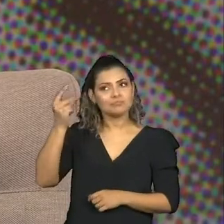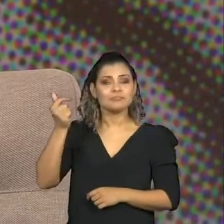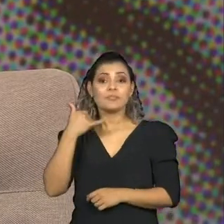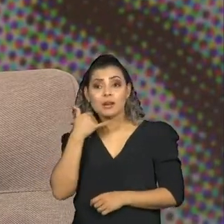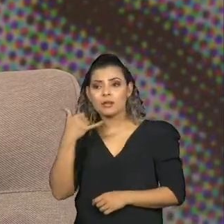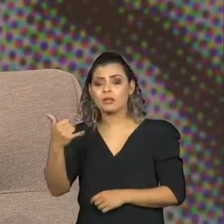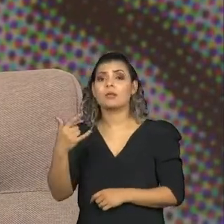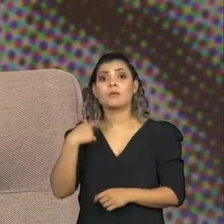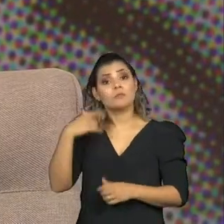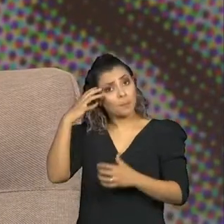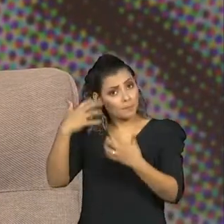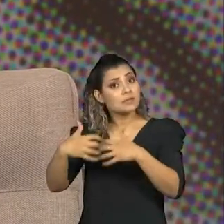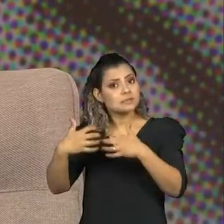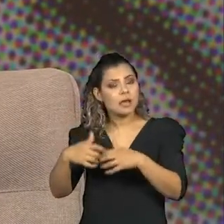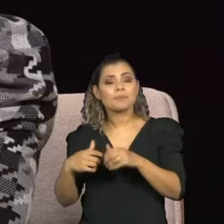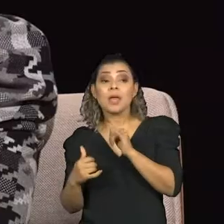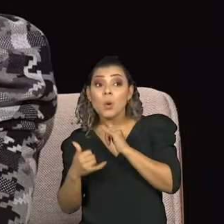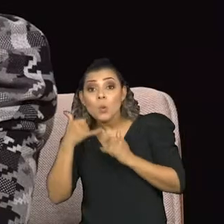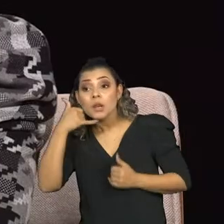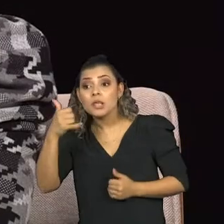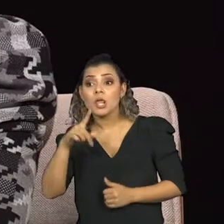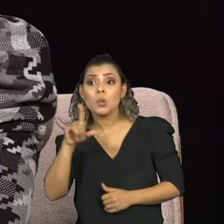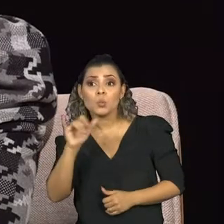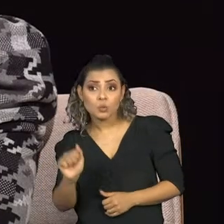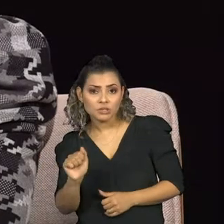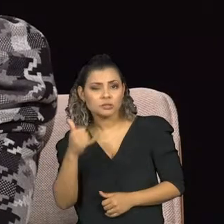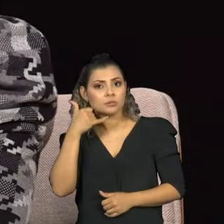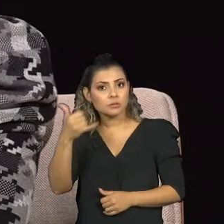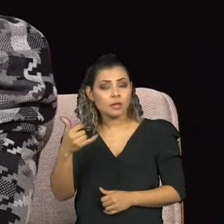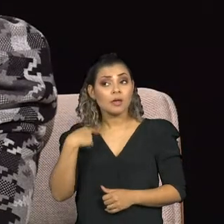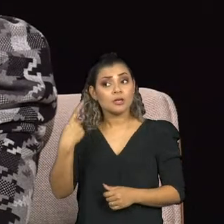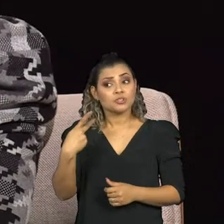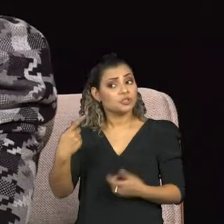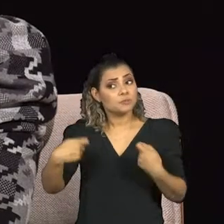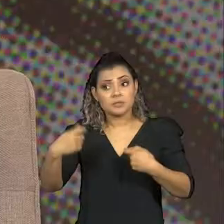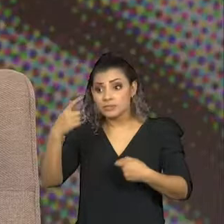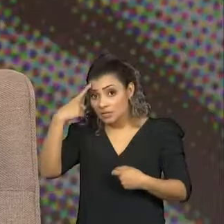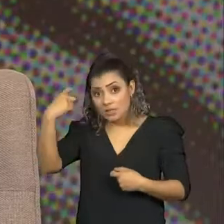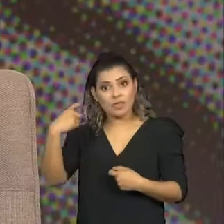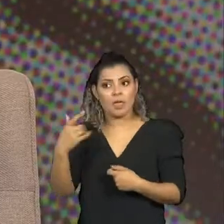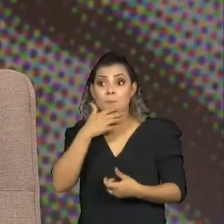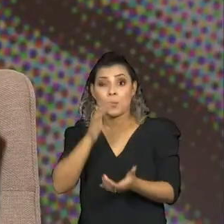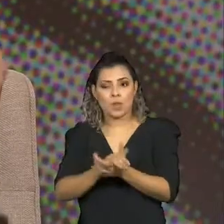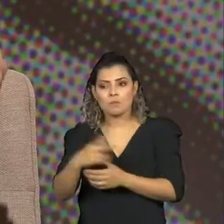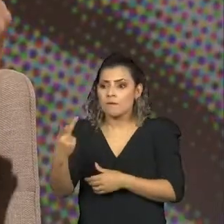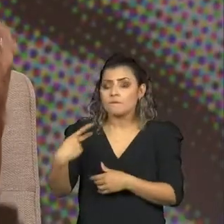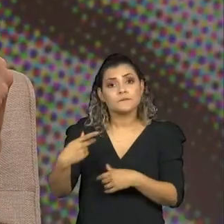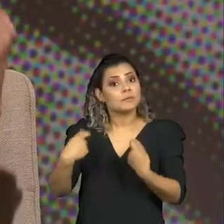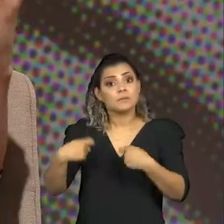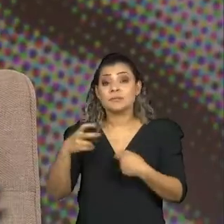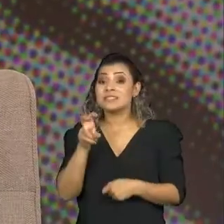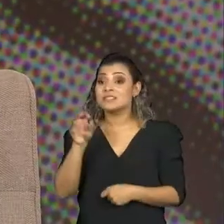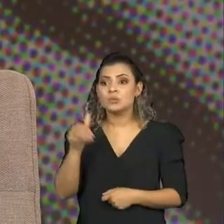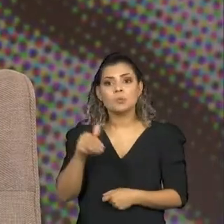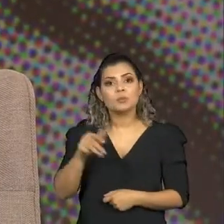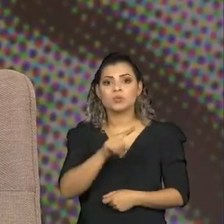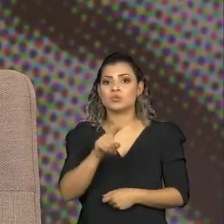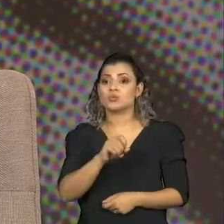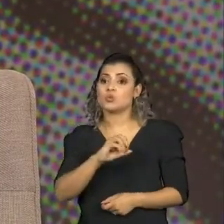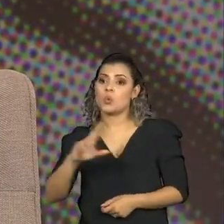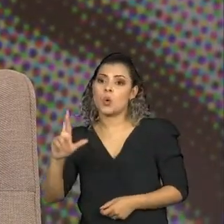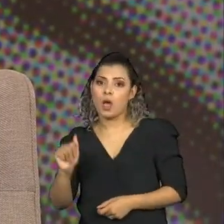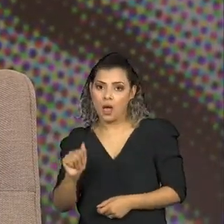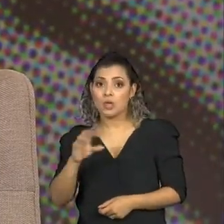Luiz, eu falei, vou pensar. Liguei para o Luiz, falei, a gente precisa ter uma ideia para 5 minutos dentro do tal do programa do Zorra